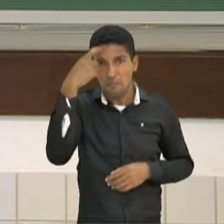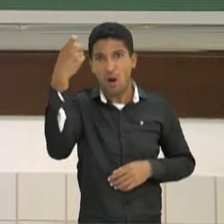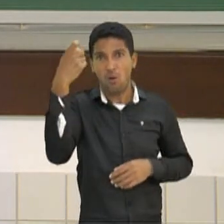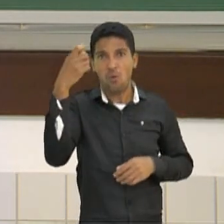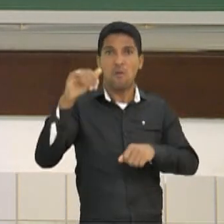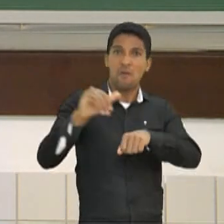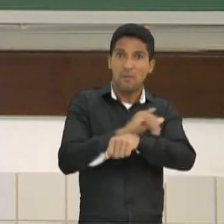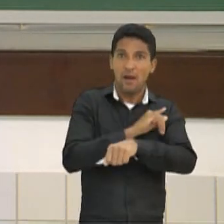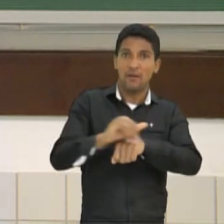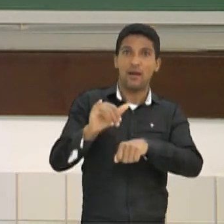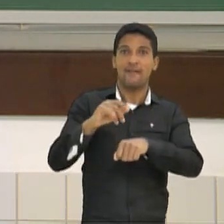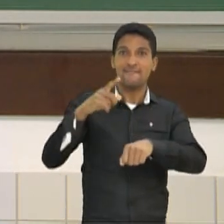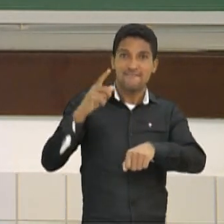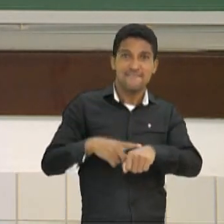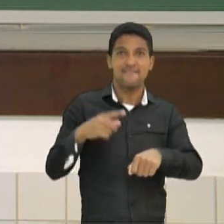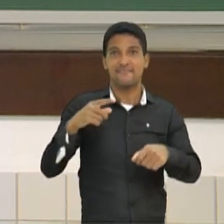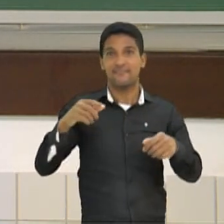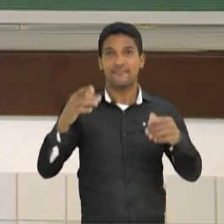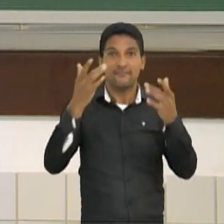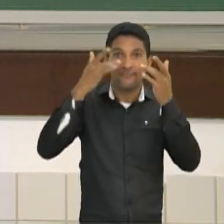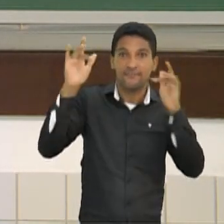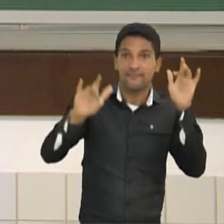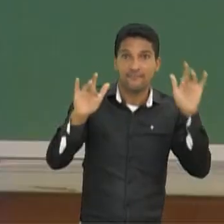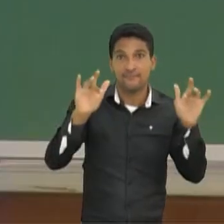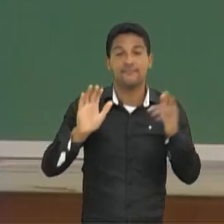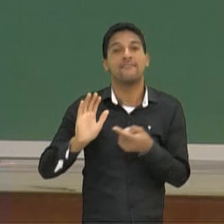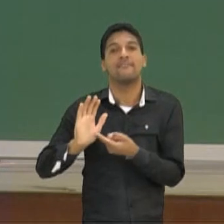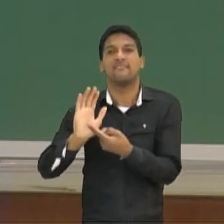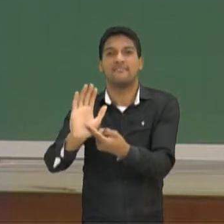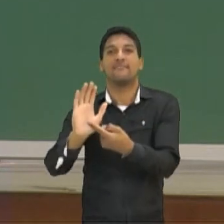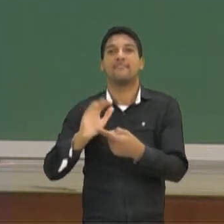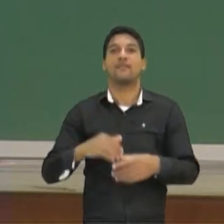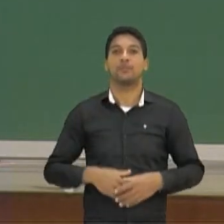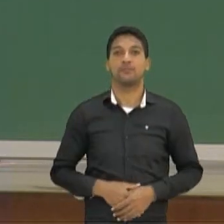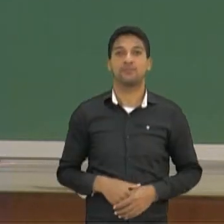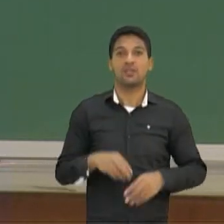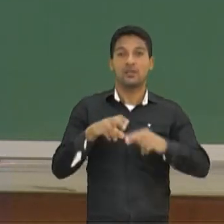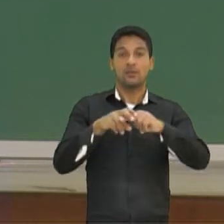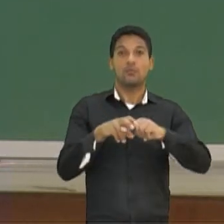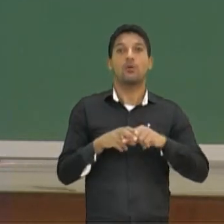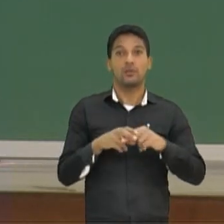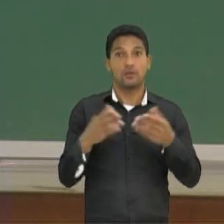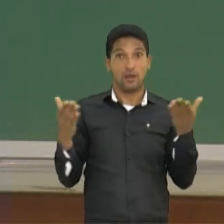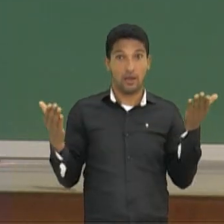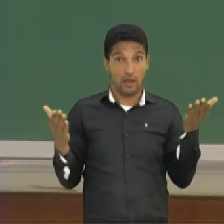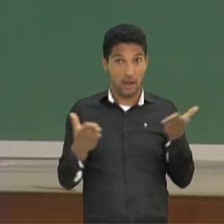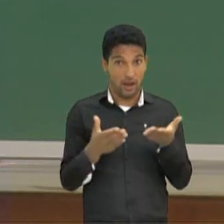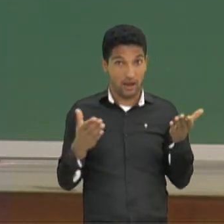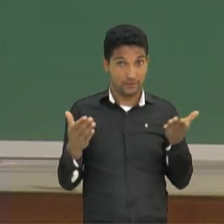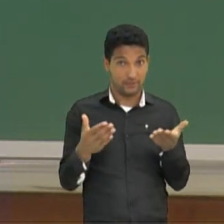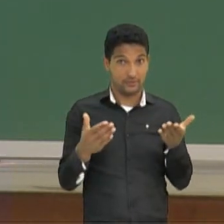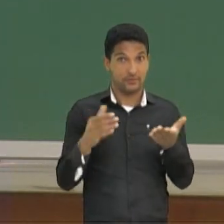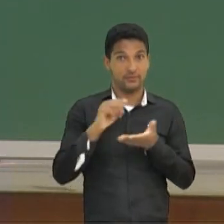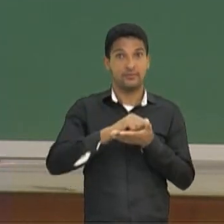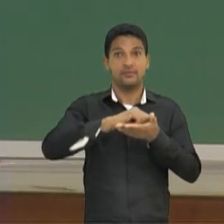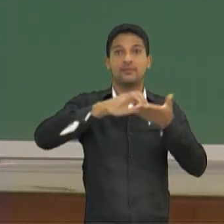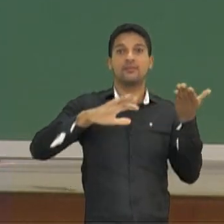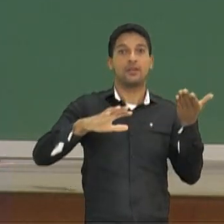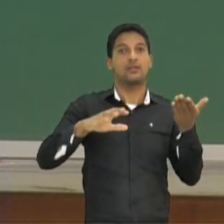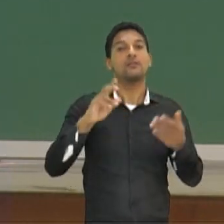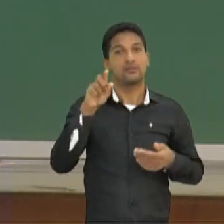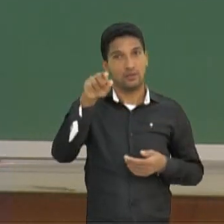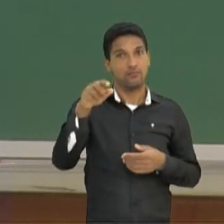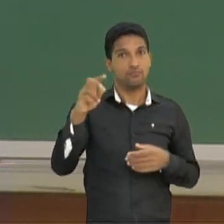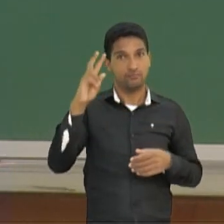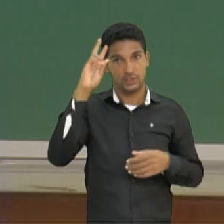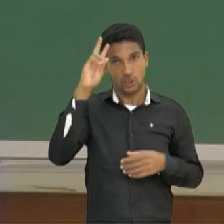aí surgem os jogos teatrais. Bora para a nossa atividade, então? Demos um contexto, iniciamos a falar sobre a improvisação, jogos